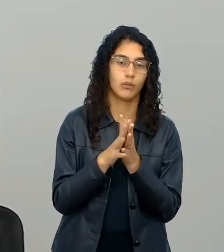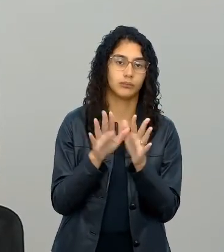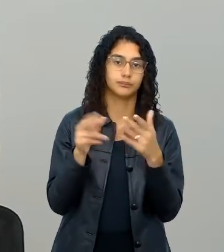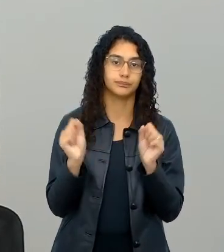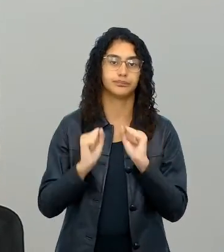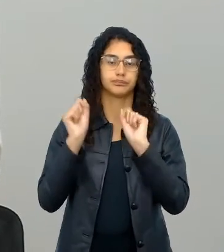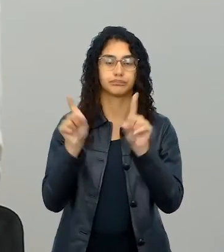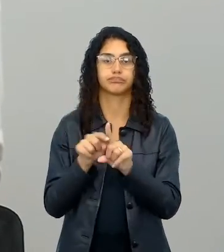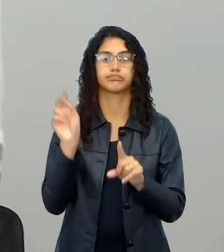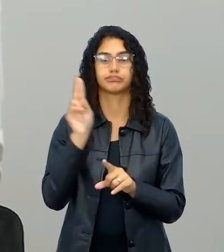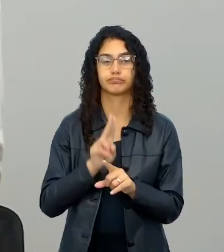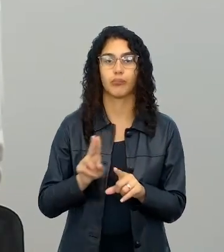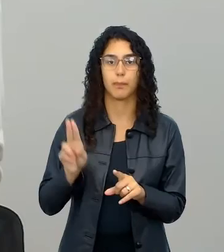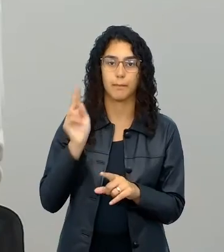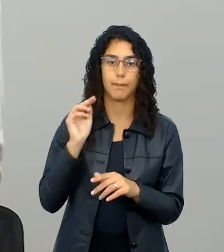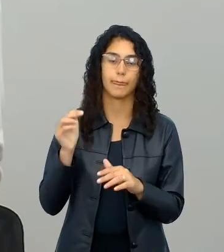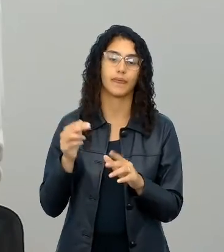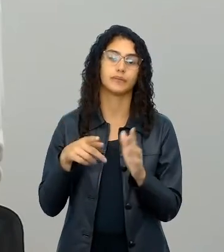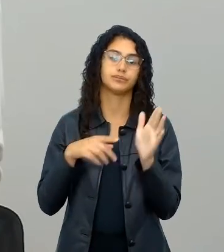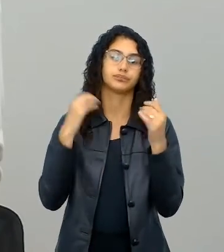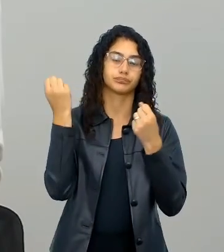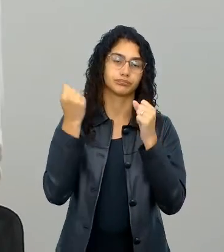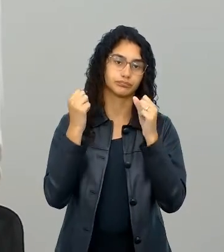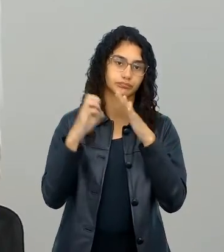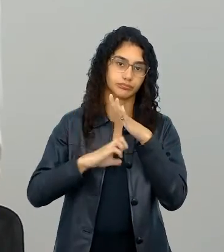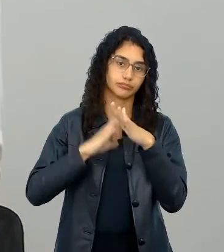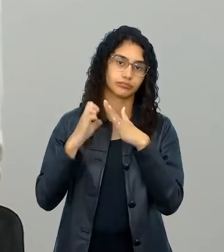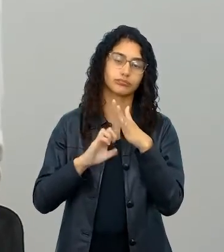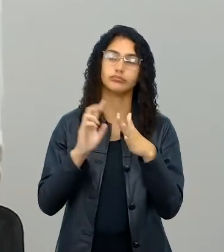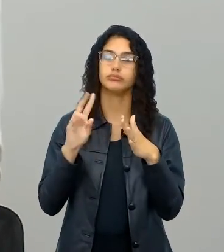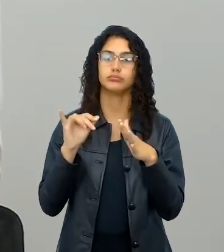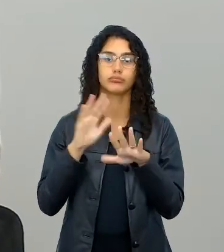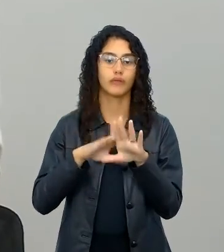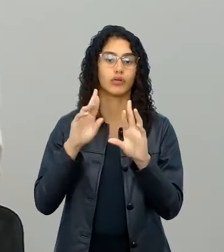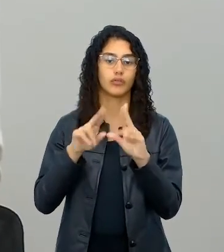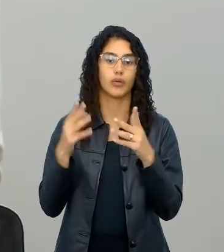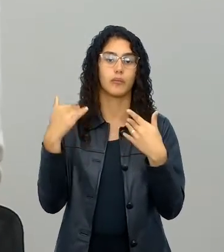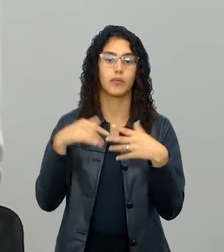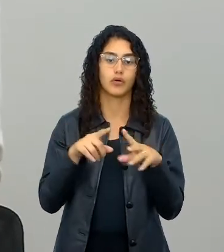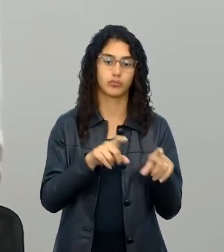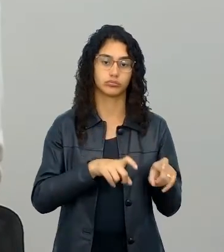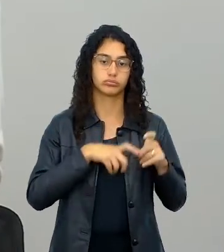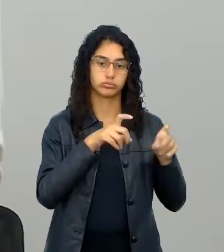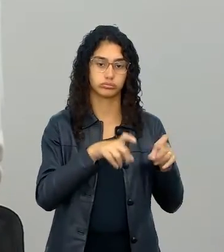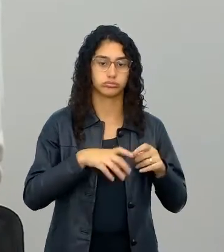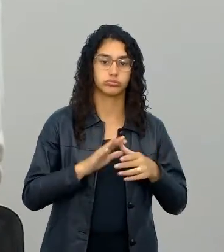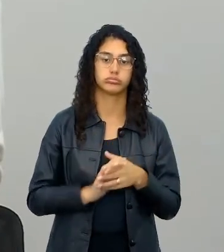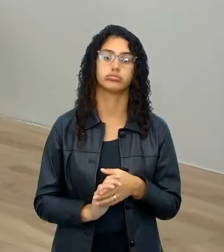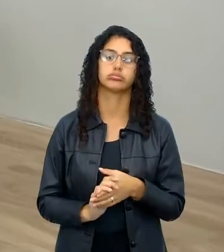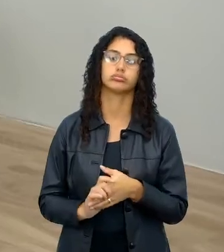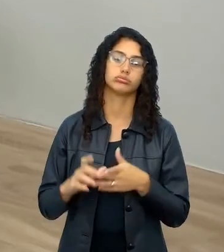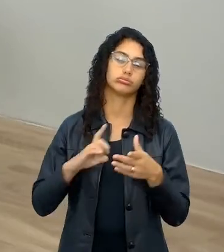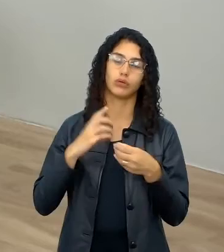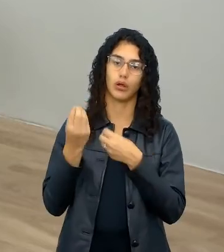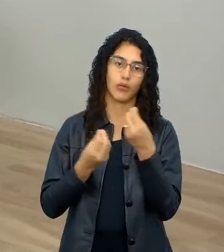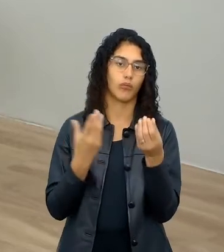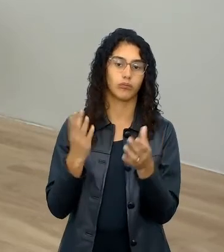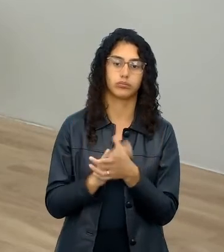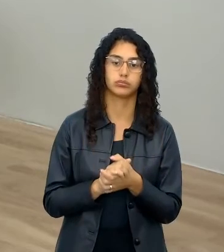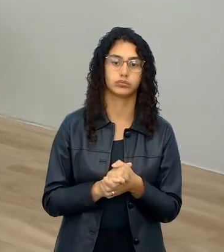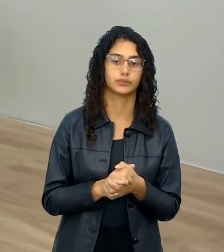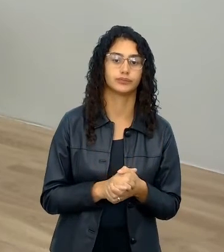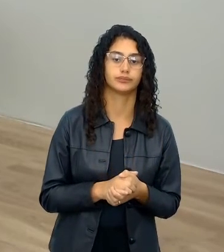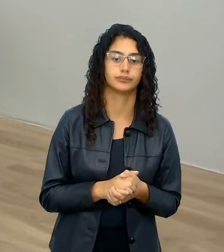você pode utilizar para essas empresas que não vai fazer muita diferença. Agora, já para agricultura... Para agricultura tem que compete